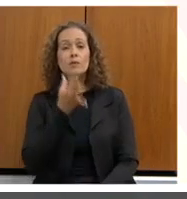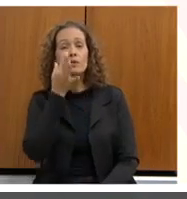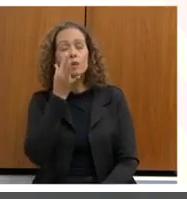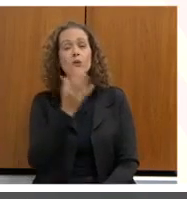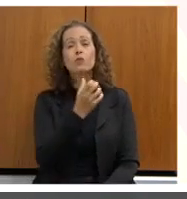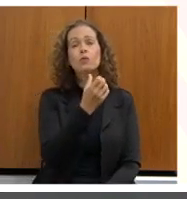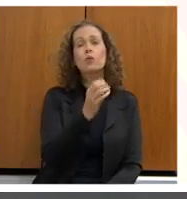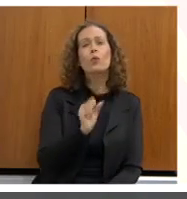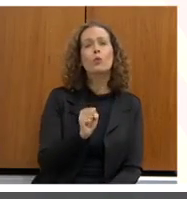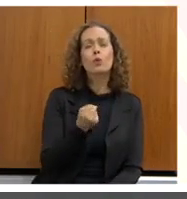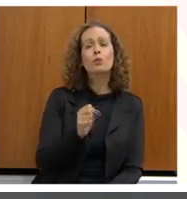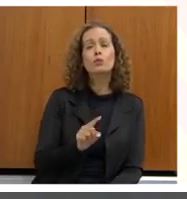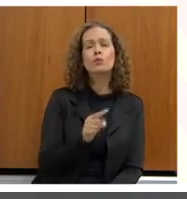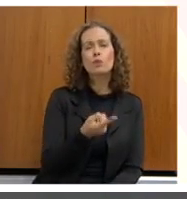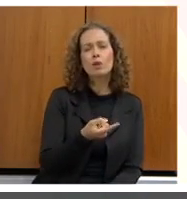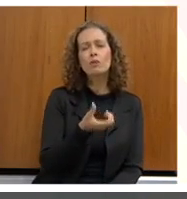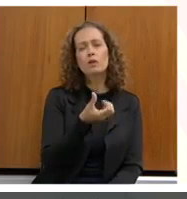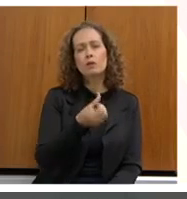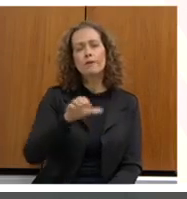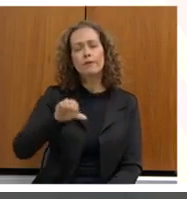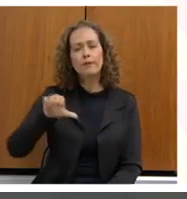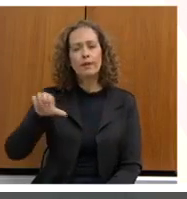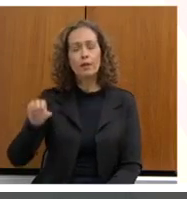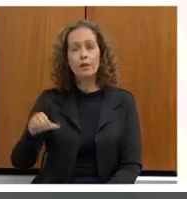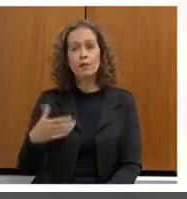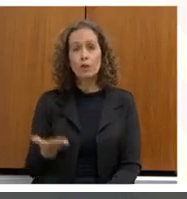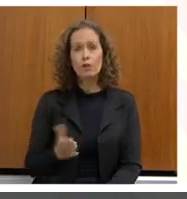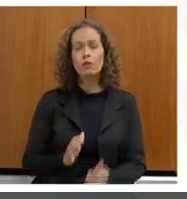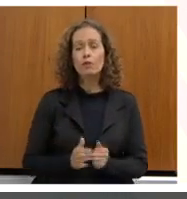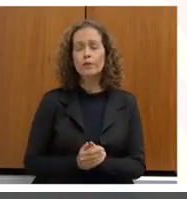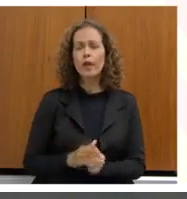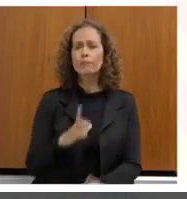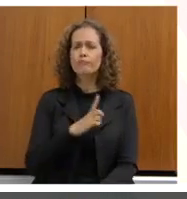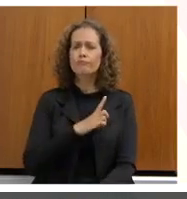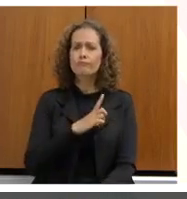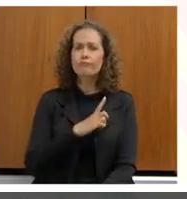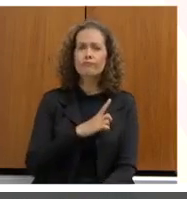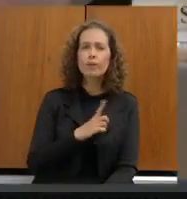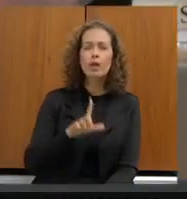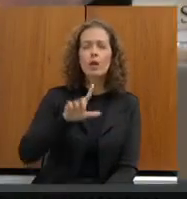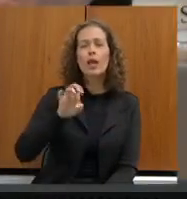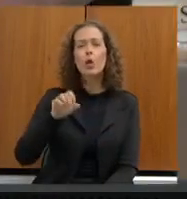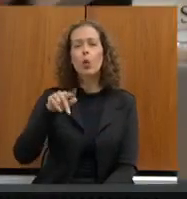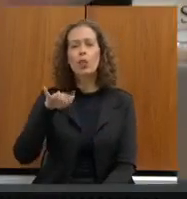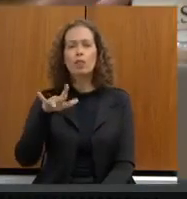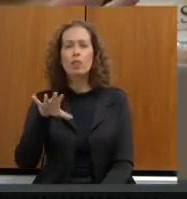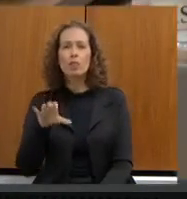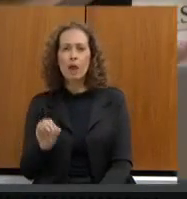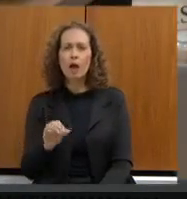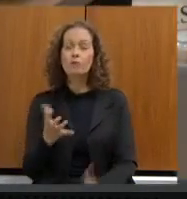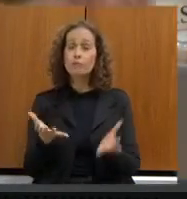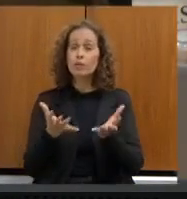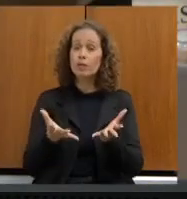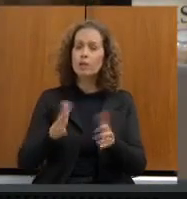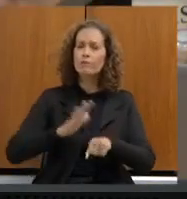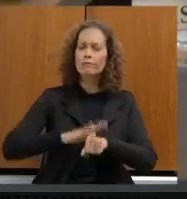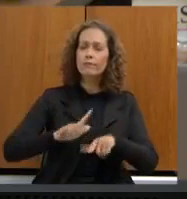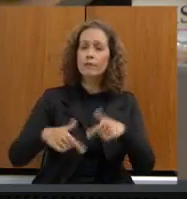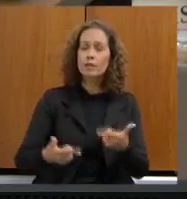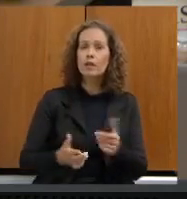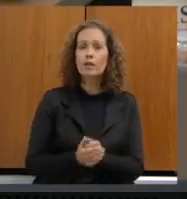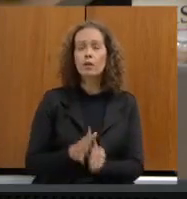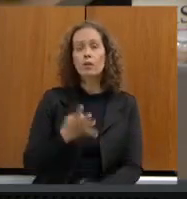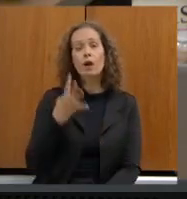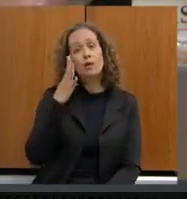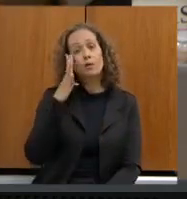8.969 é um TPB é o Leonardo tá dor fazer o TPB e fica quatro dias estudando em casa não ia de e um